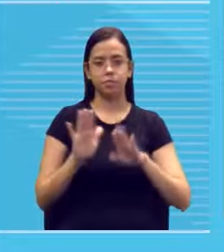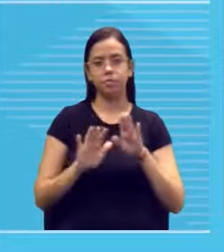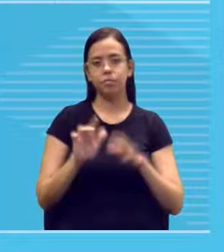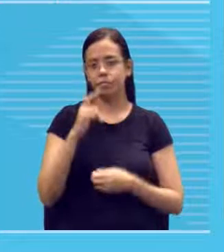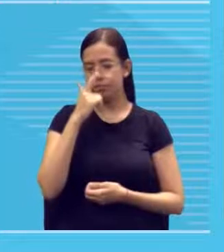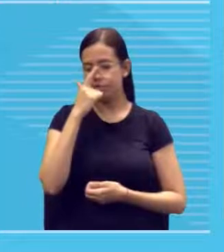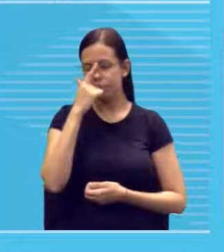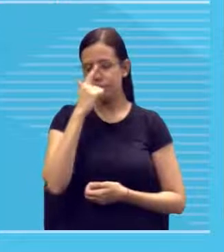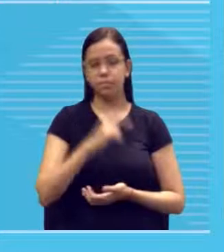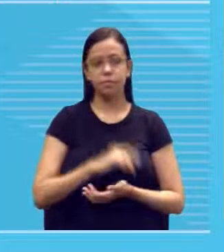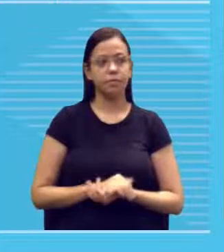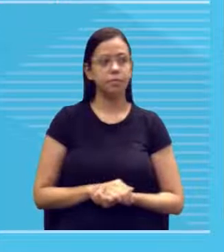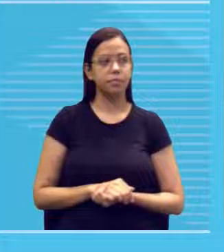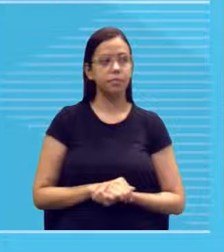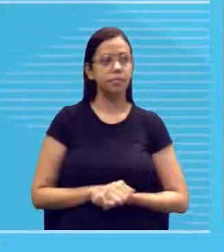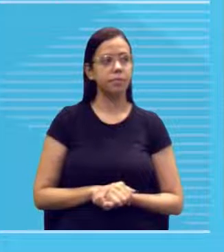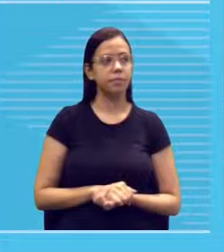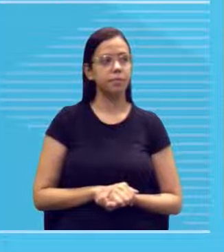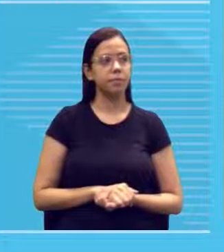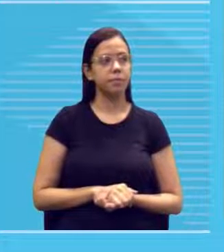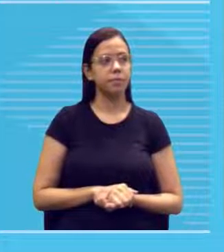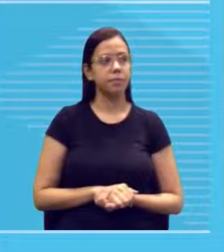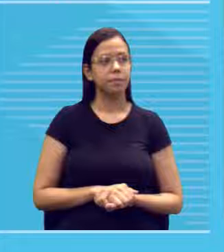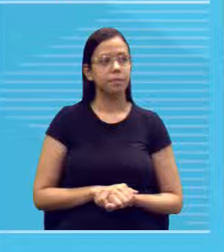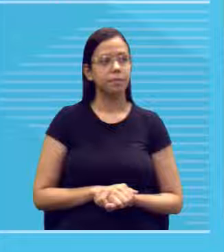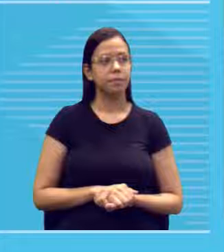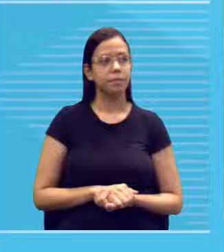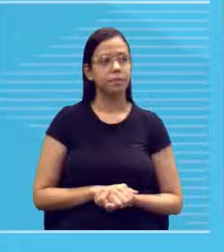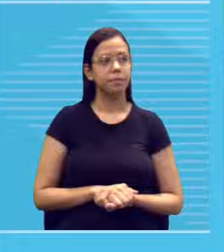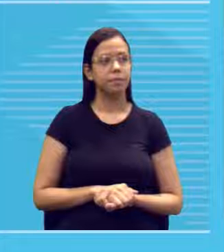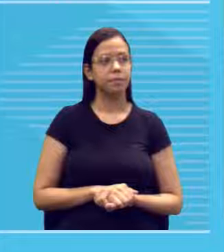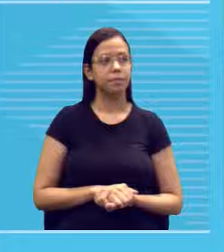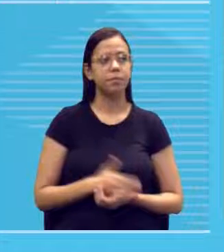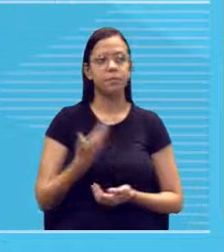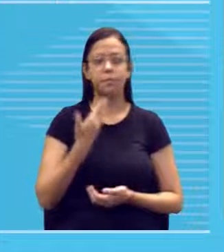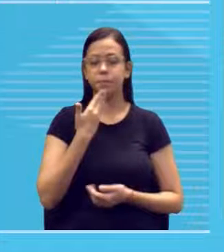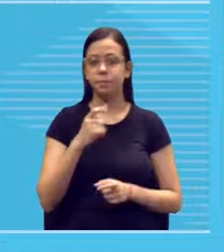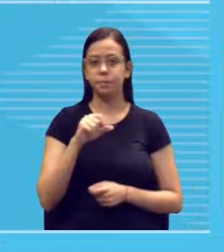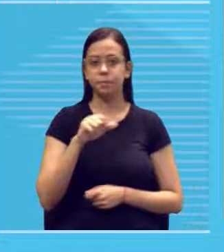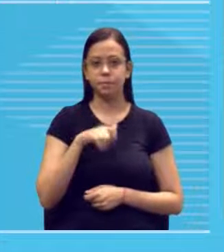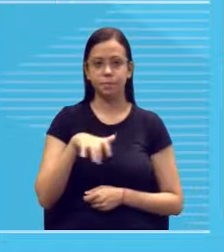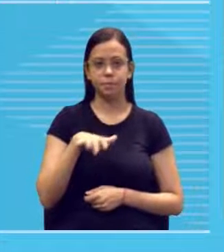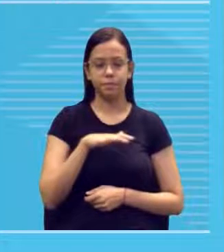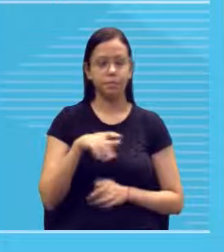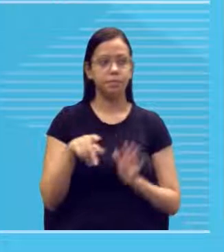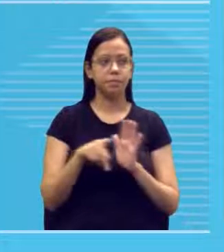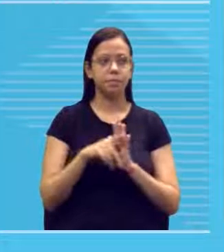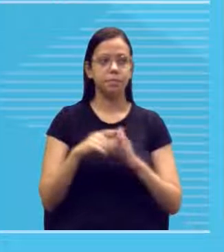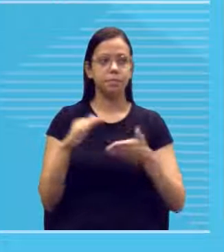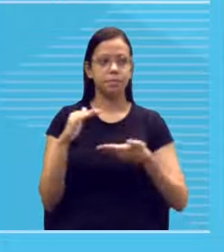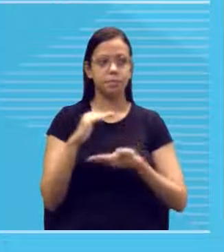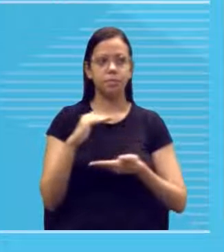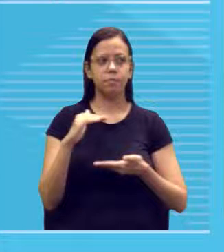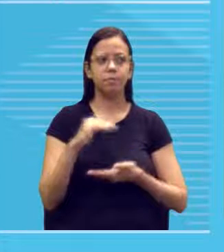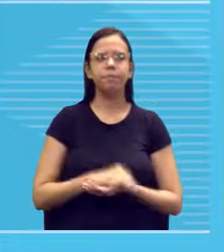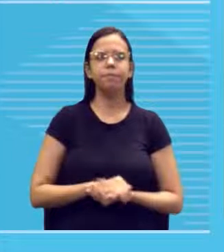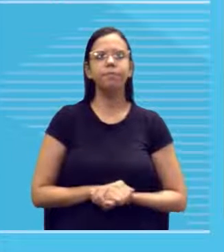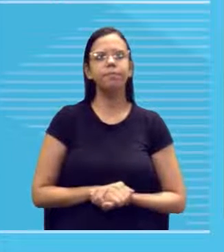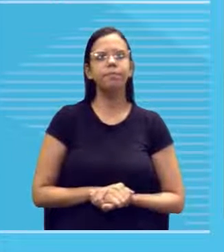ele tá pedindo o quê área do trapézio